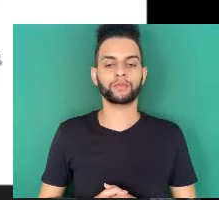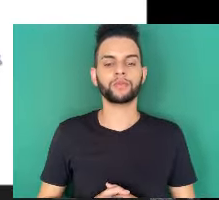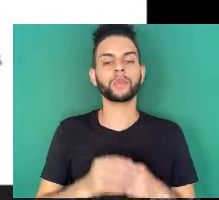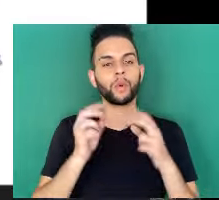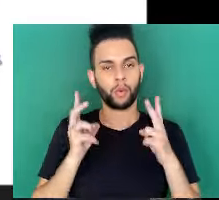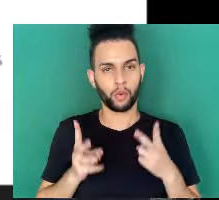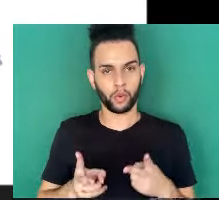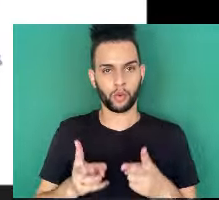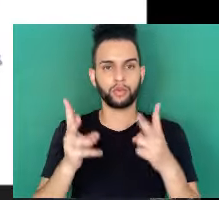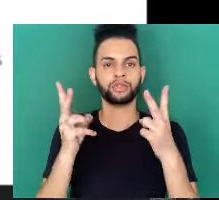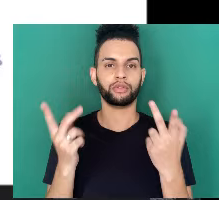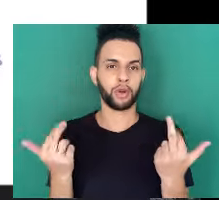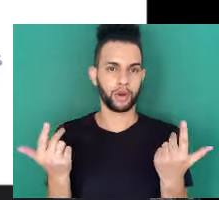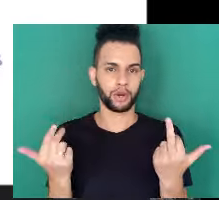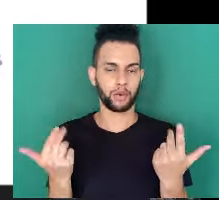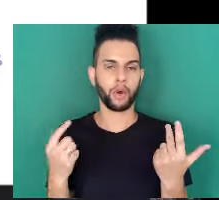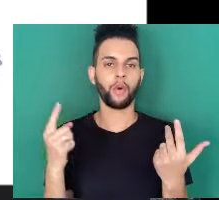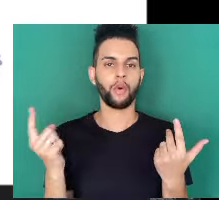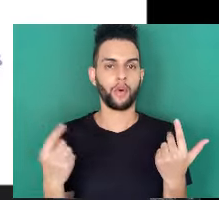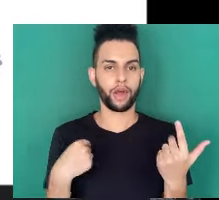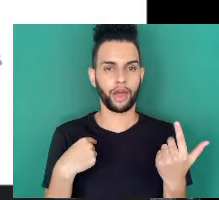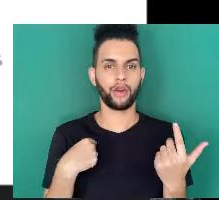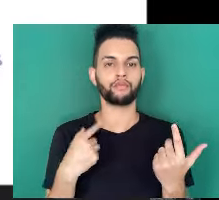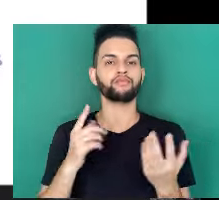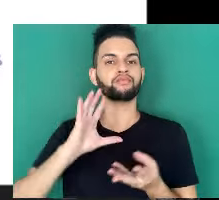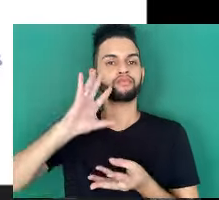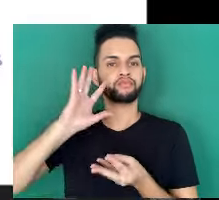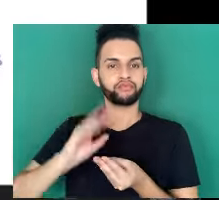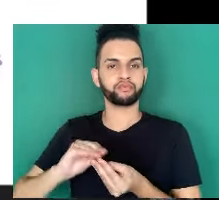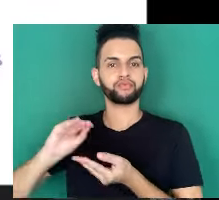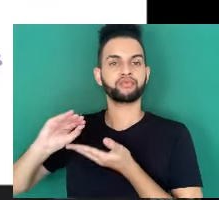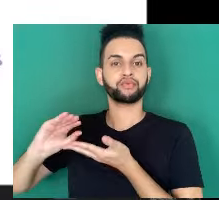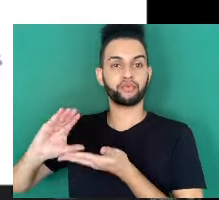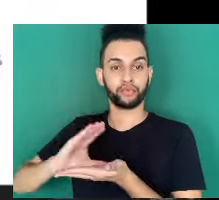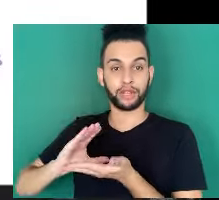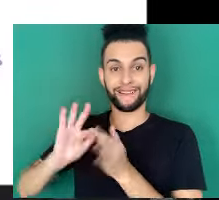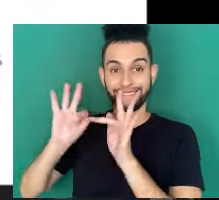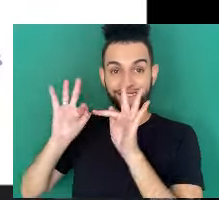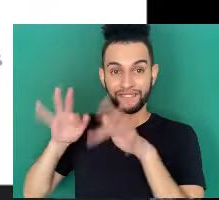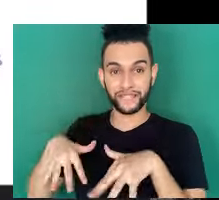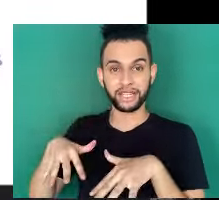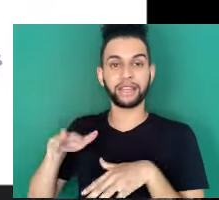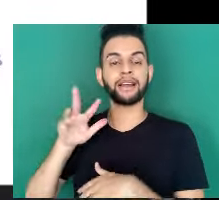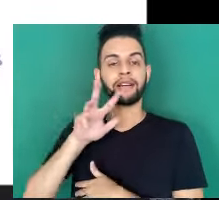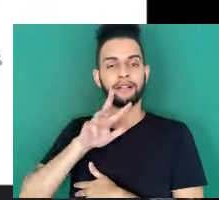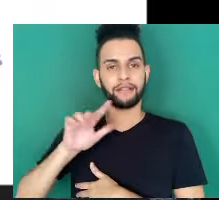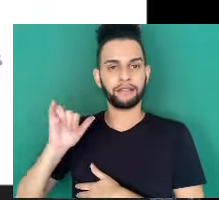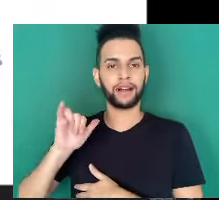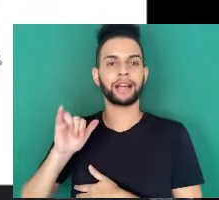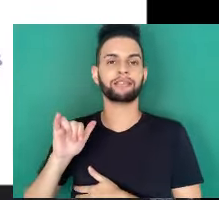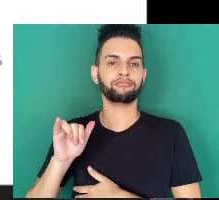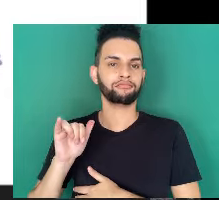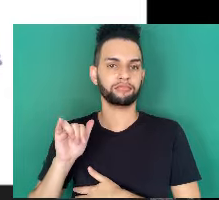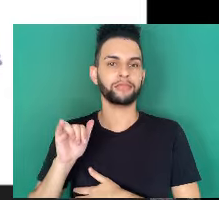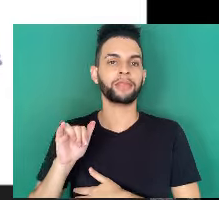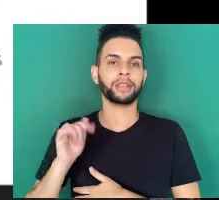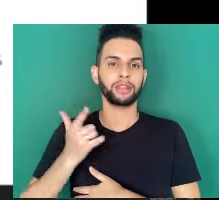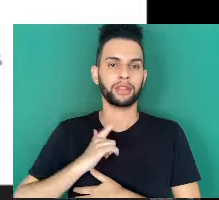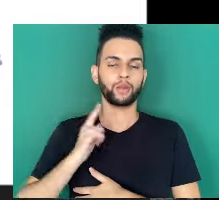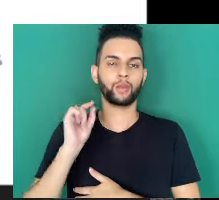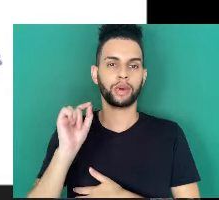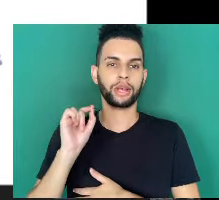Prosseguindo dessa forma, eu vou concluir que o montante final vai ser exatamente 1